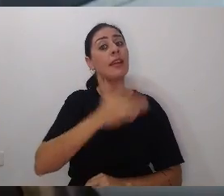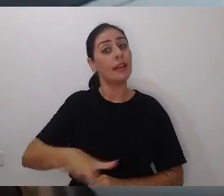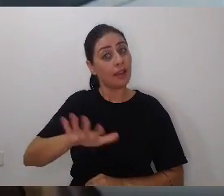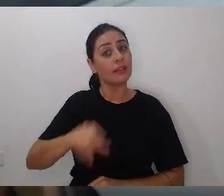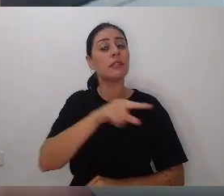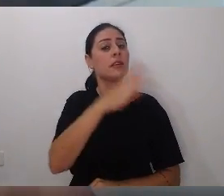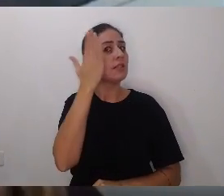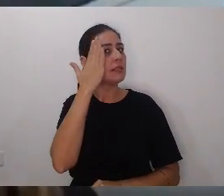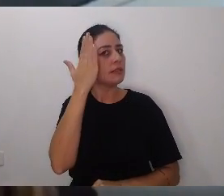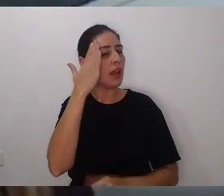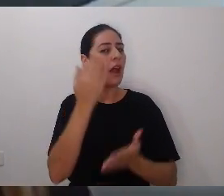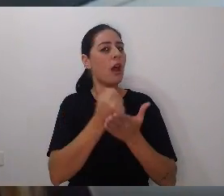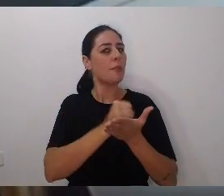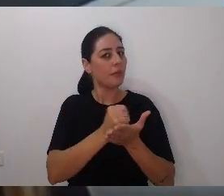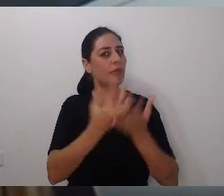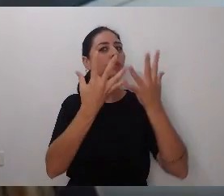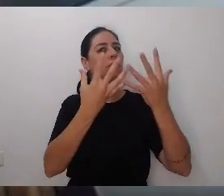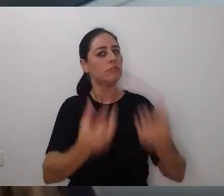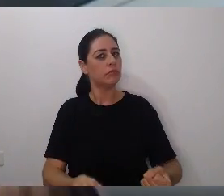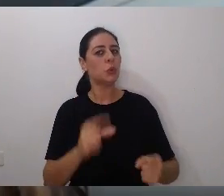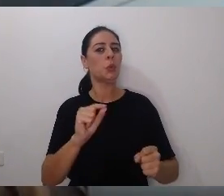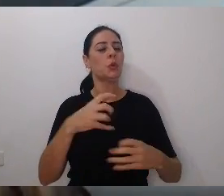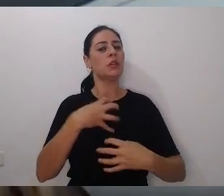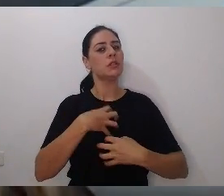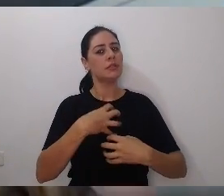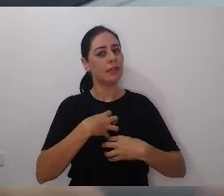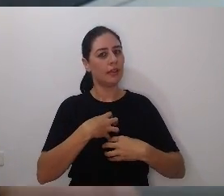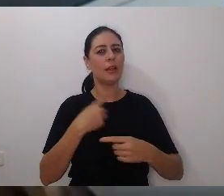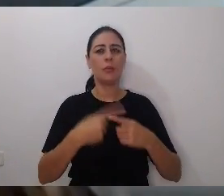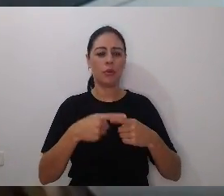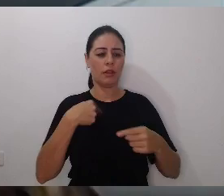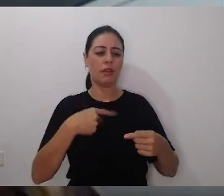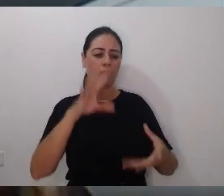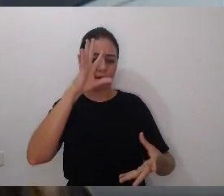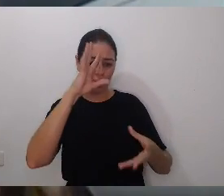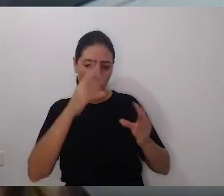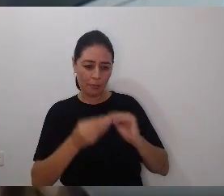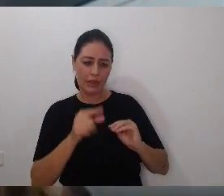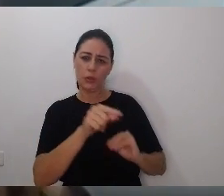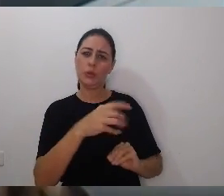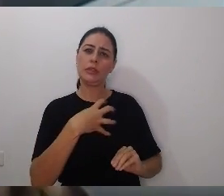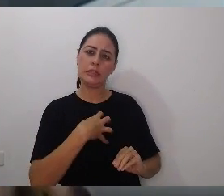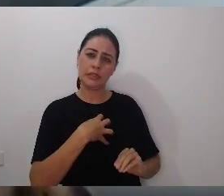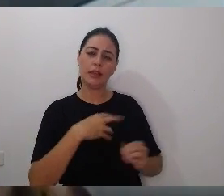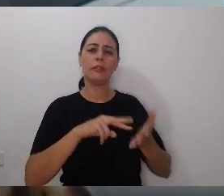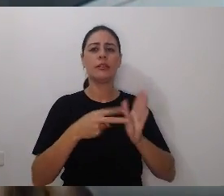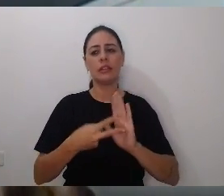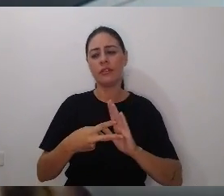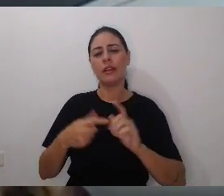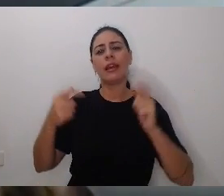famílias passaram por dificuldade aí nesses últimos dias por conta disso. E o quanto é interessante a gente trabalhar com essas